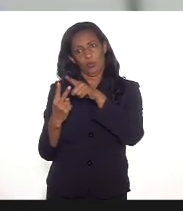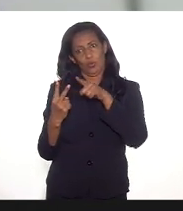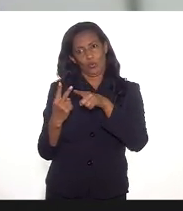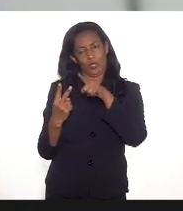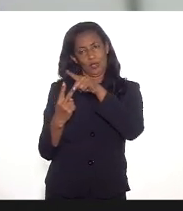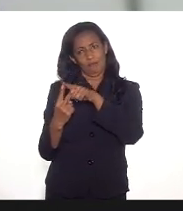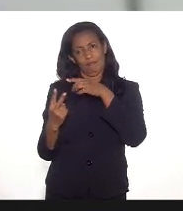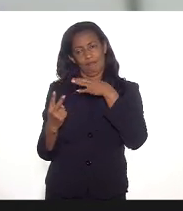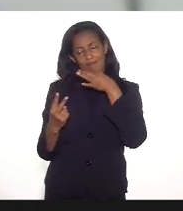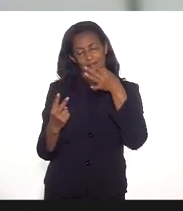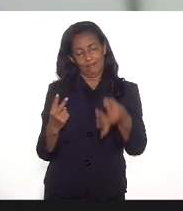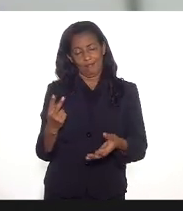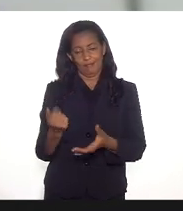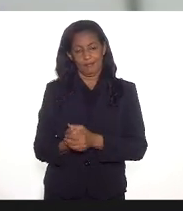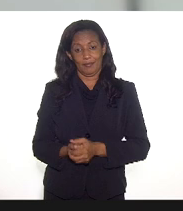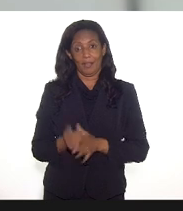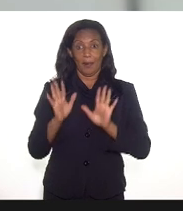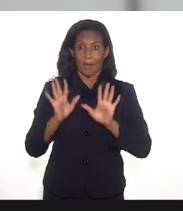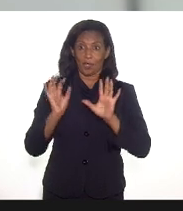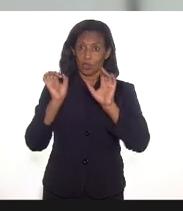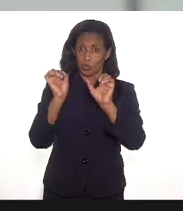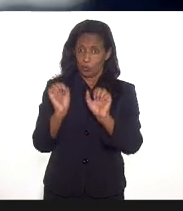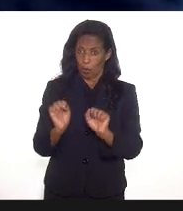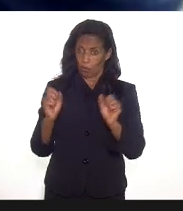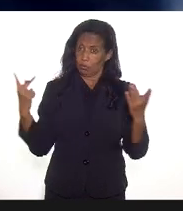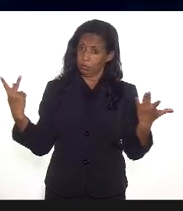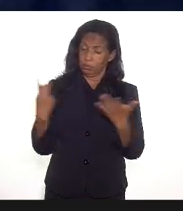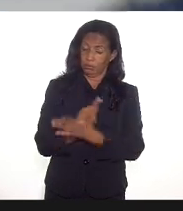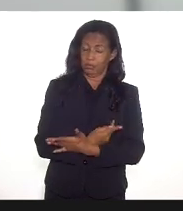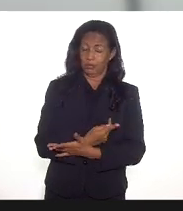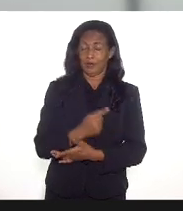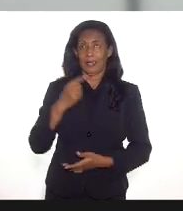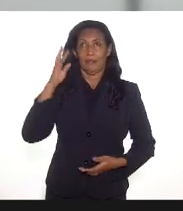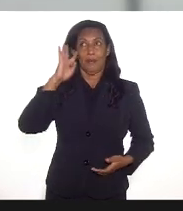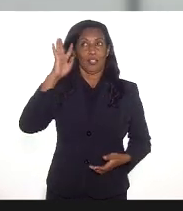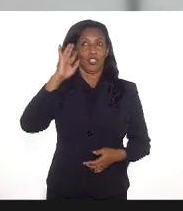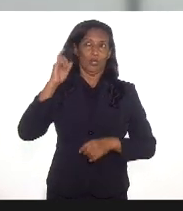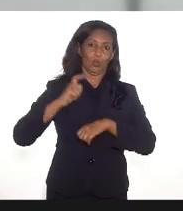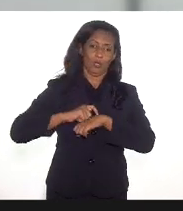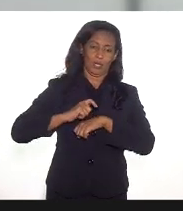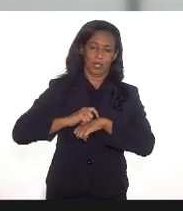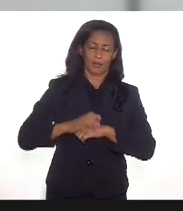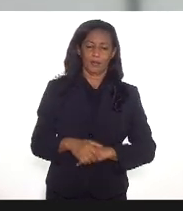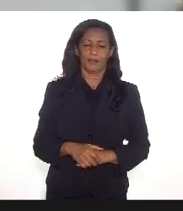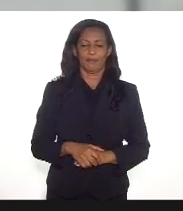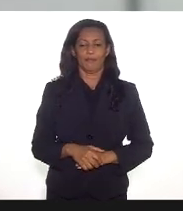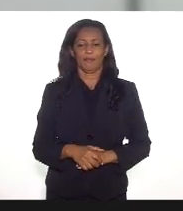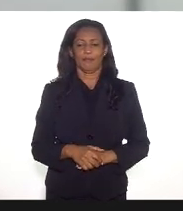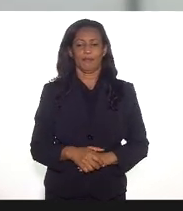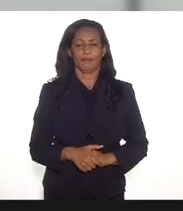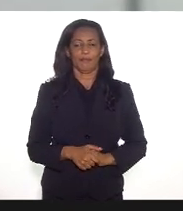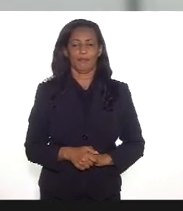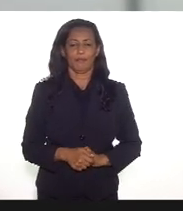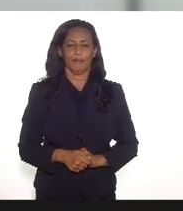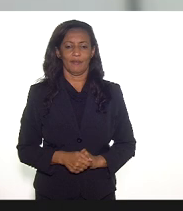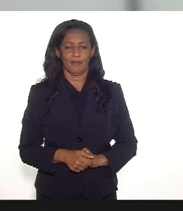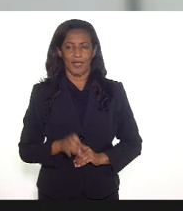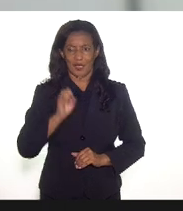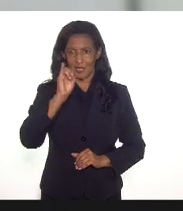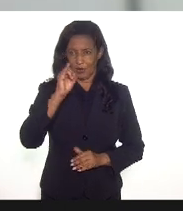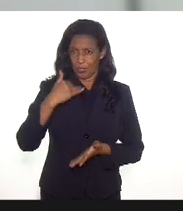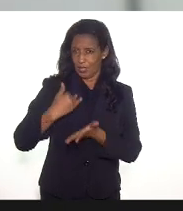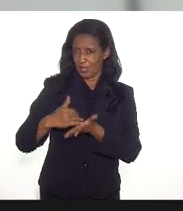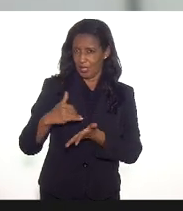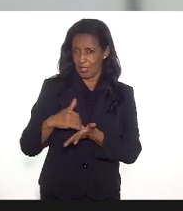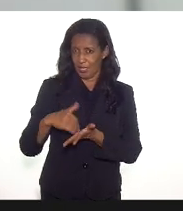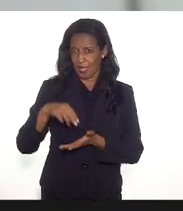separado. Mas poderá, já que a gente imagina o tempo, poderá, se o secretário Nelson